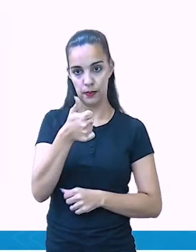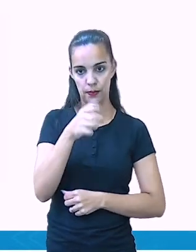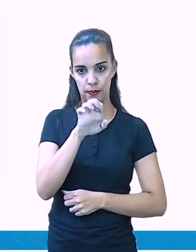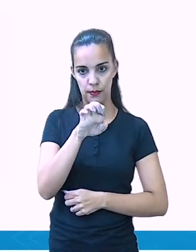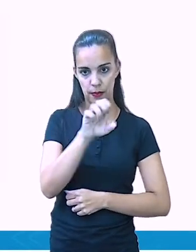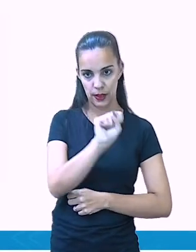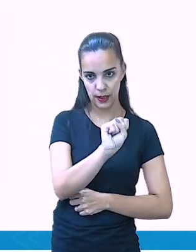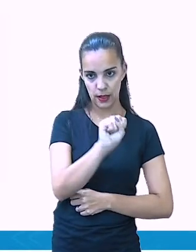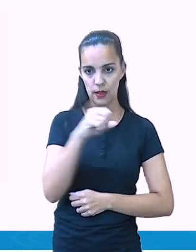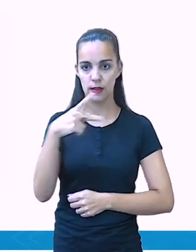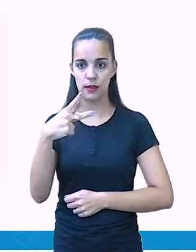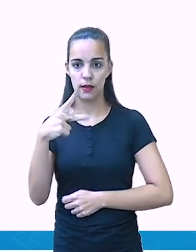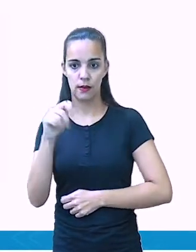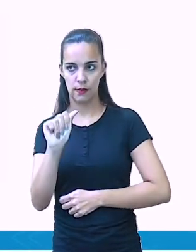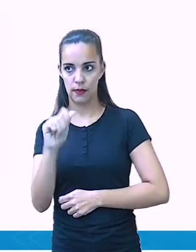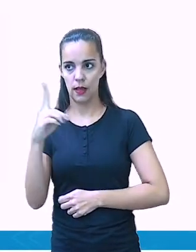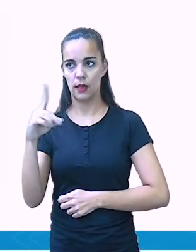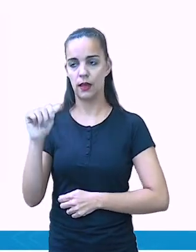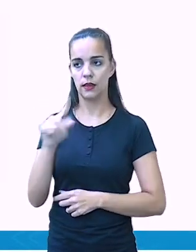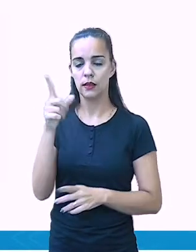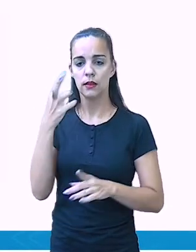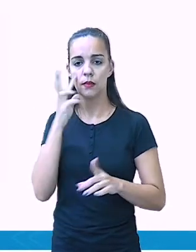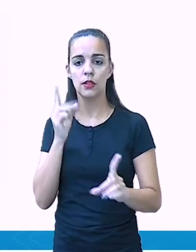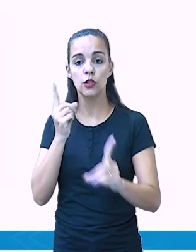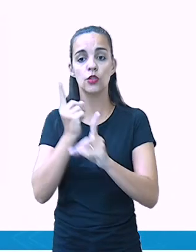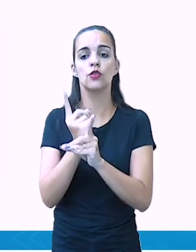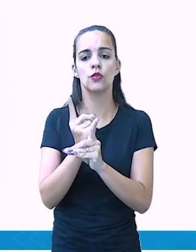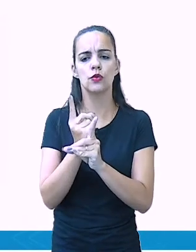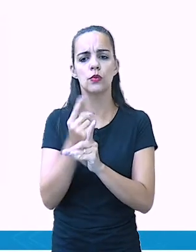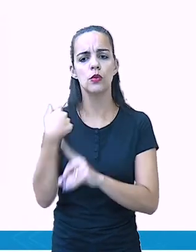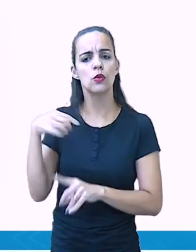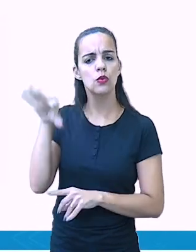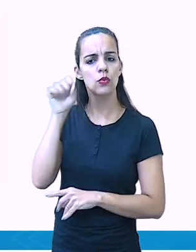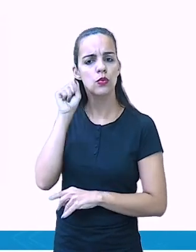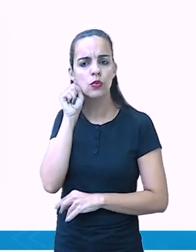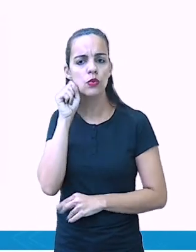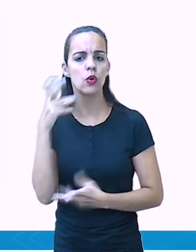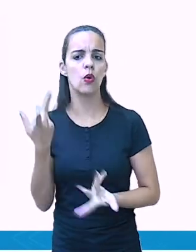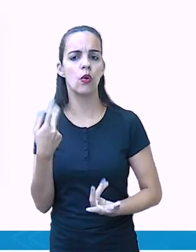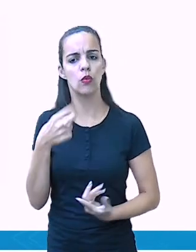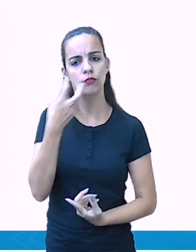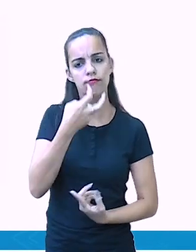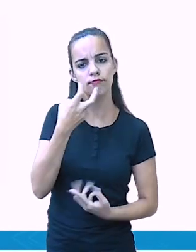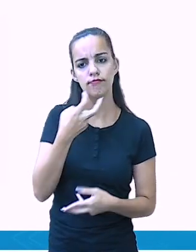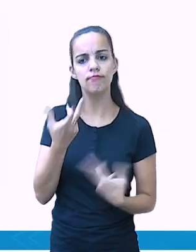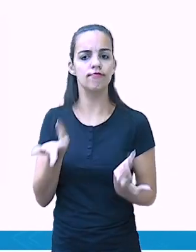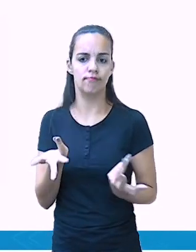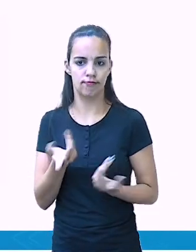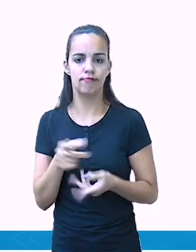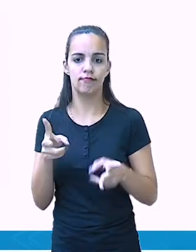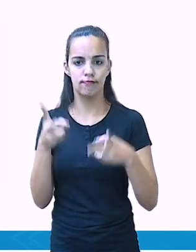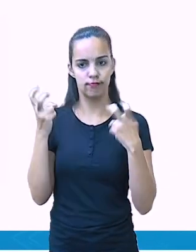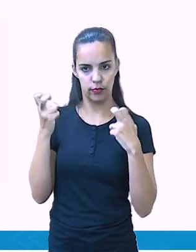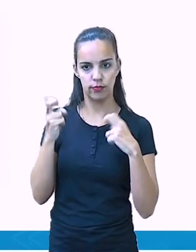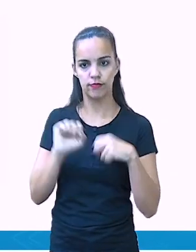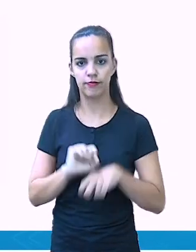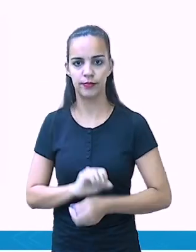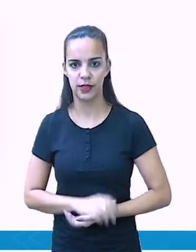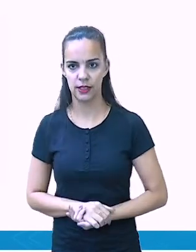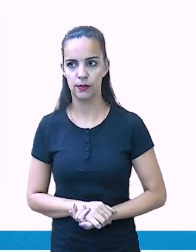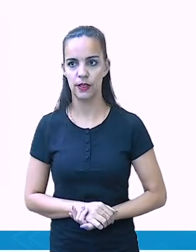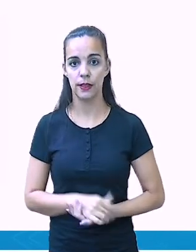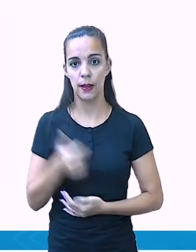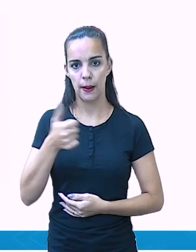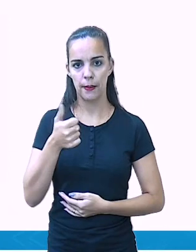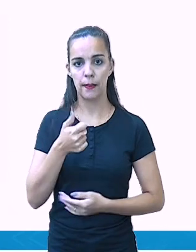Então a gente precisa identificar, além do som, também saber procurar essa sílaba. Então vamos para a